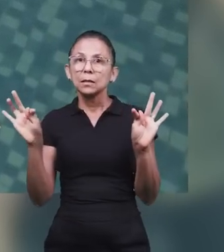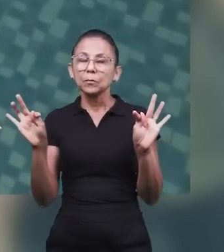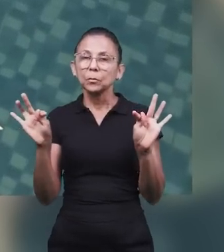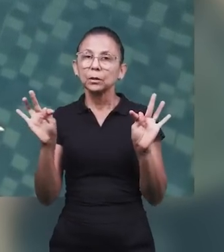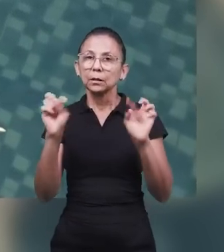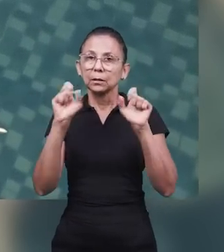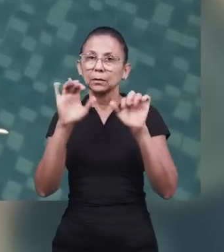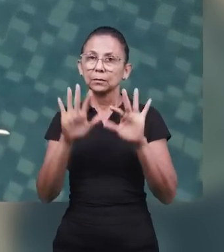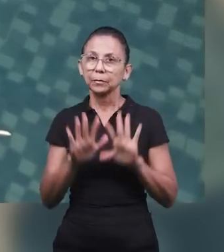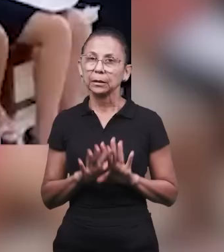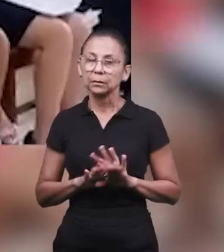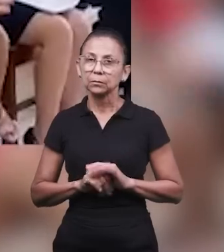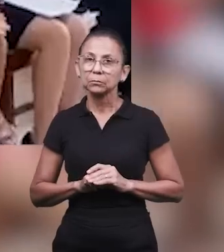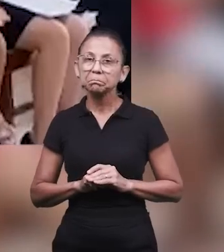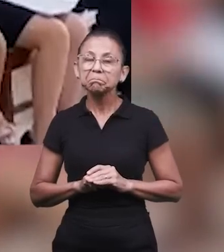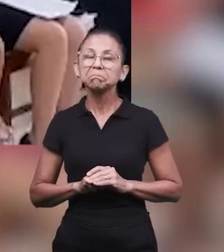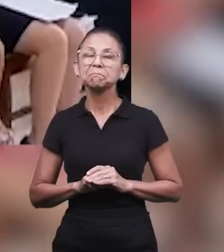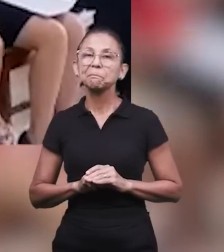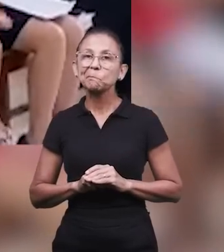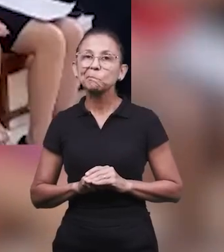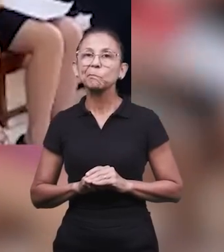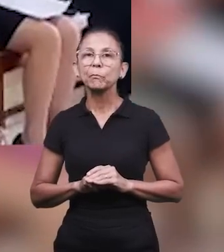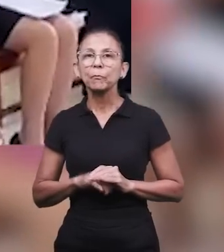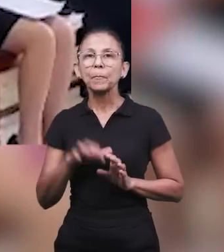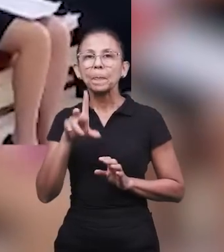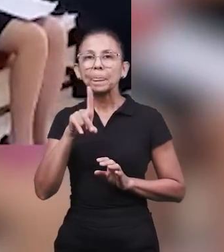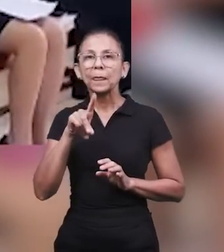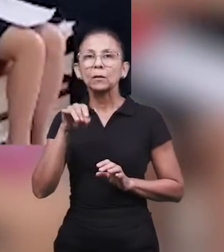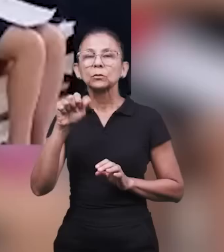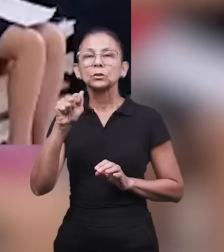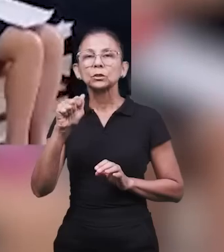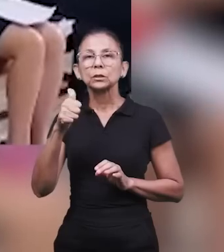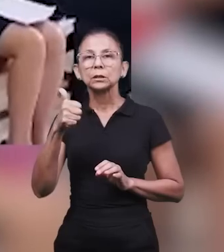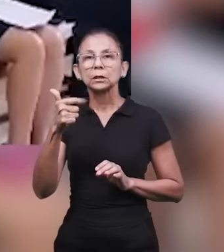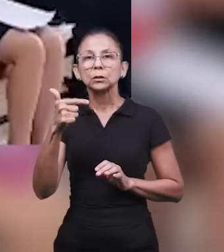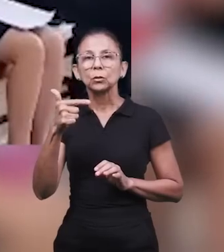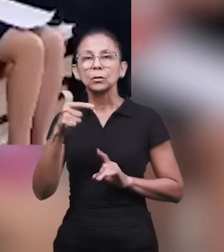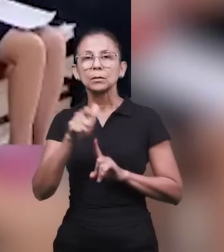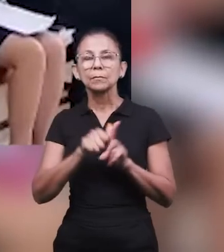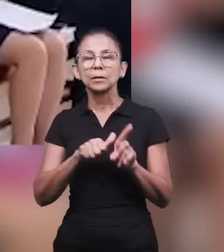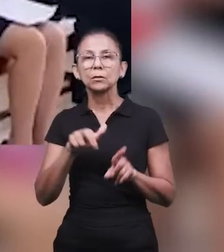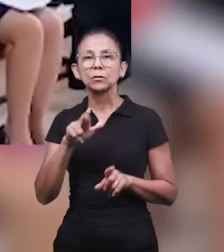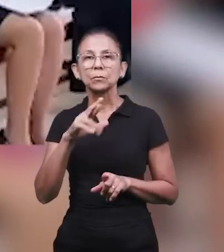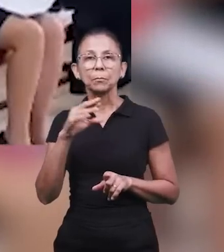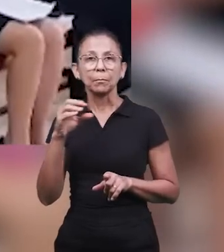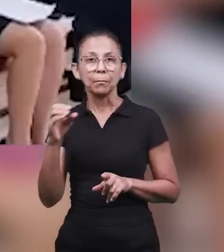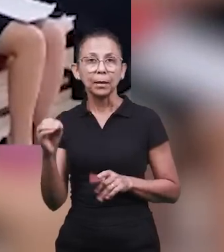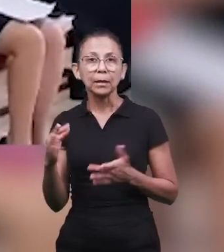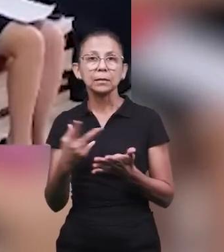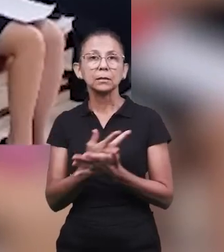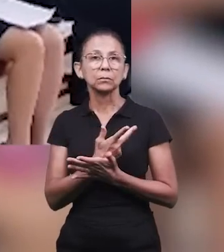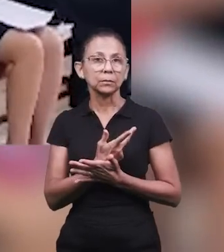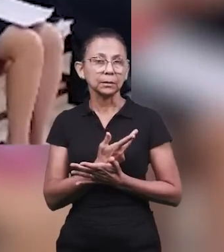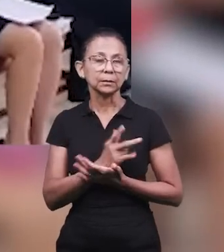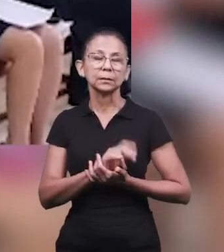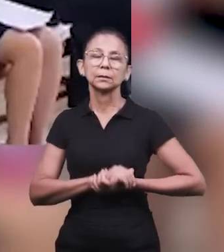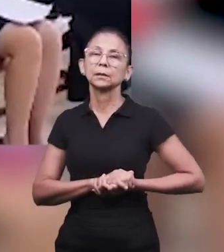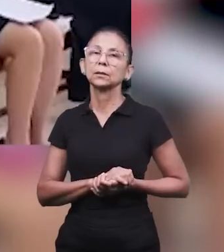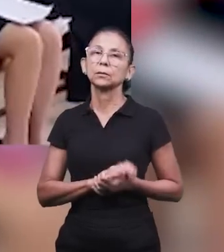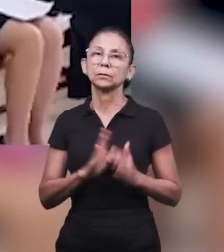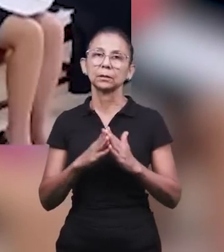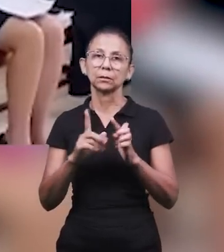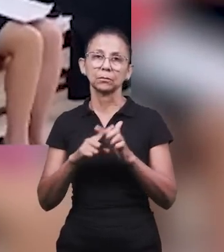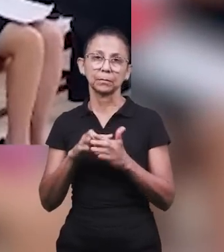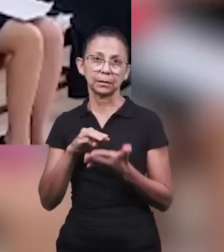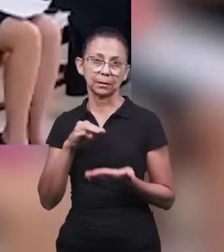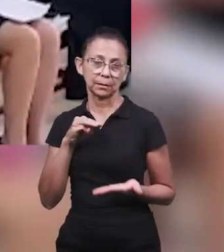tem realizado nas suas vidas. No domingo, dia 12 de março, foi realizado na Igreja Cristã Maranata do bairro Cristo Redentor,